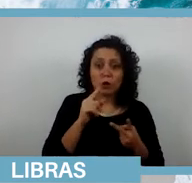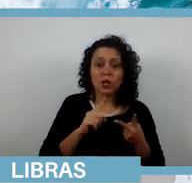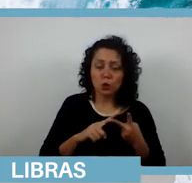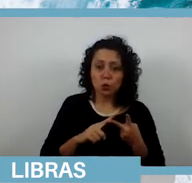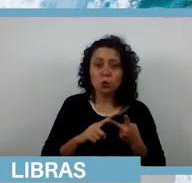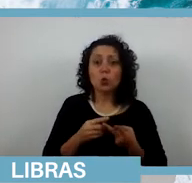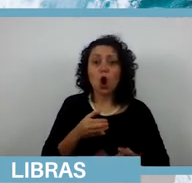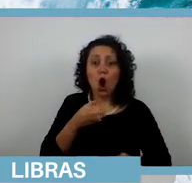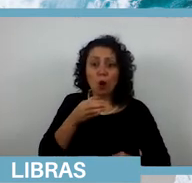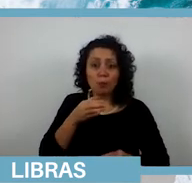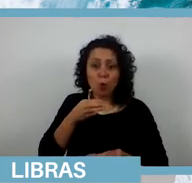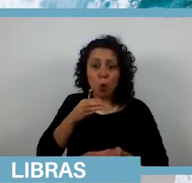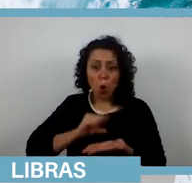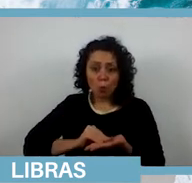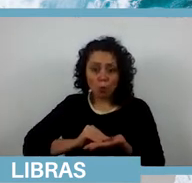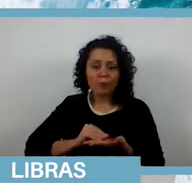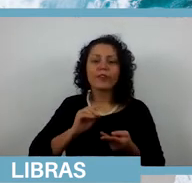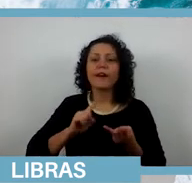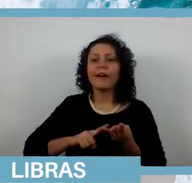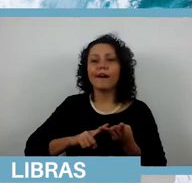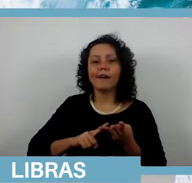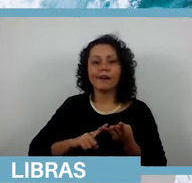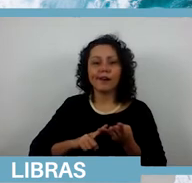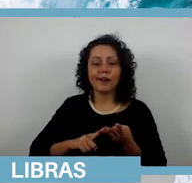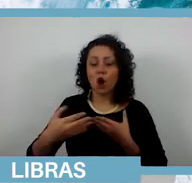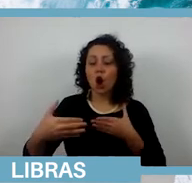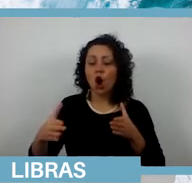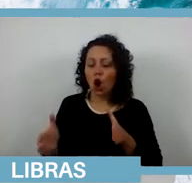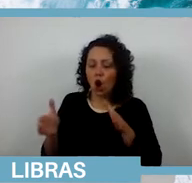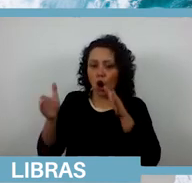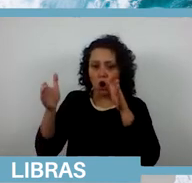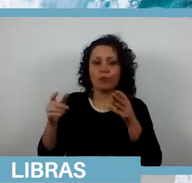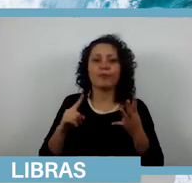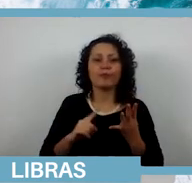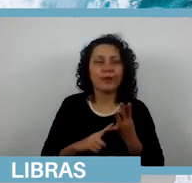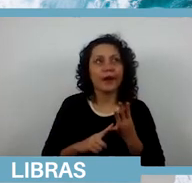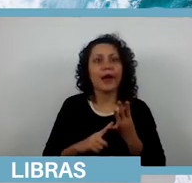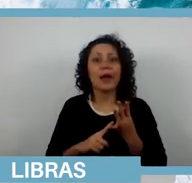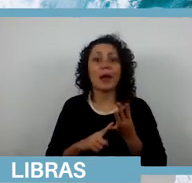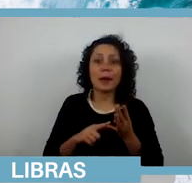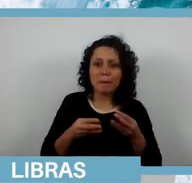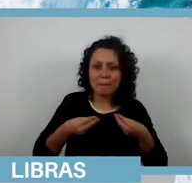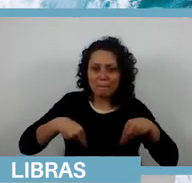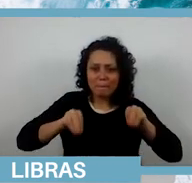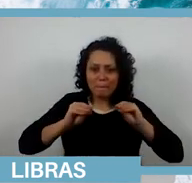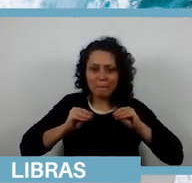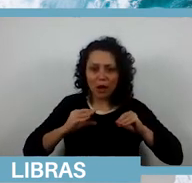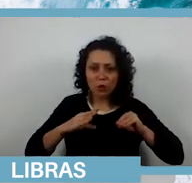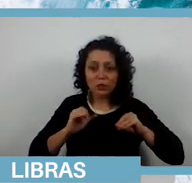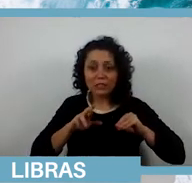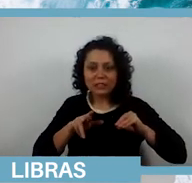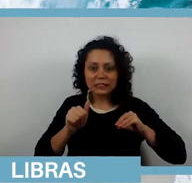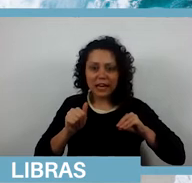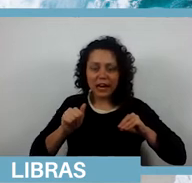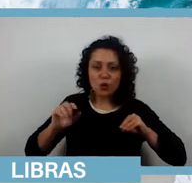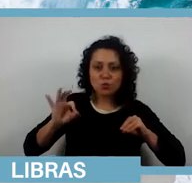retrátil, as próprias composteiras, paninho de cera para substituir plástico filme, toda uma linha de